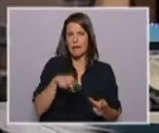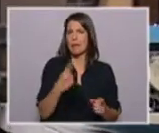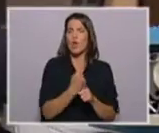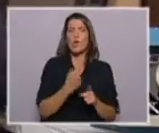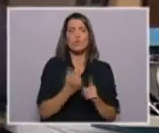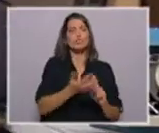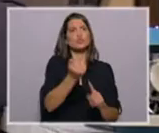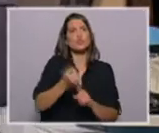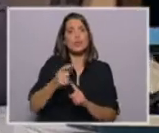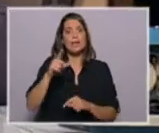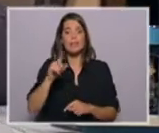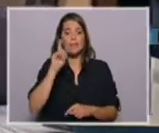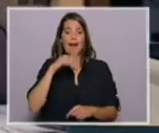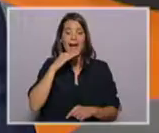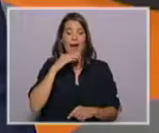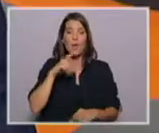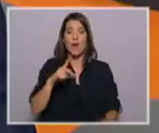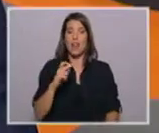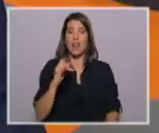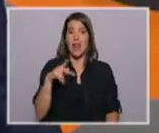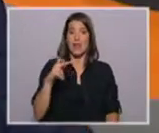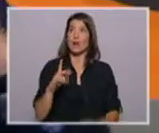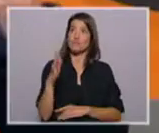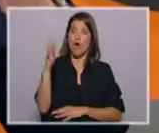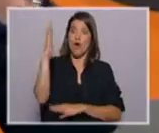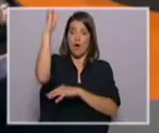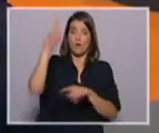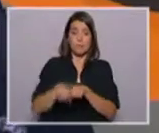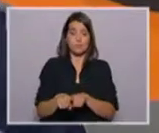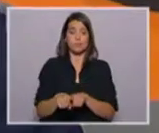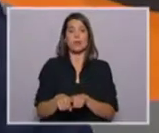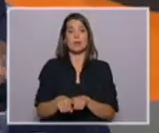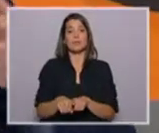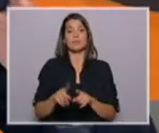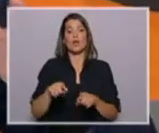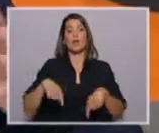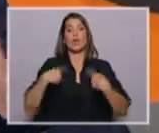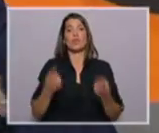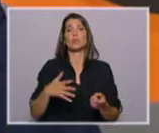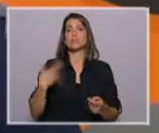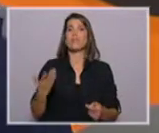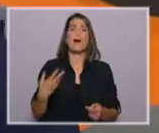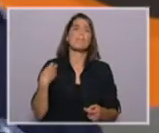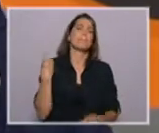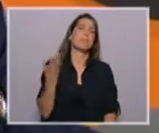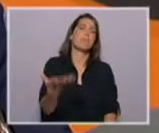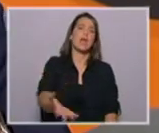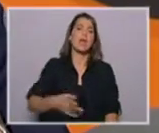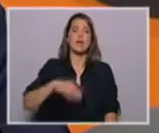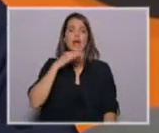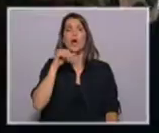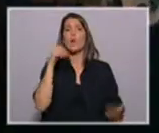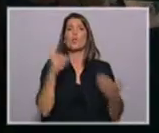que... E até a cadelinha, Laika. Que, aliás, gerou um grande movimento de pena, toda a gente, que a cadelinha tinha morrido no